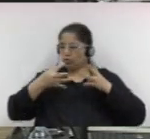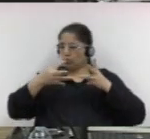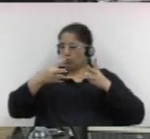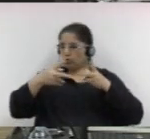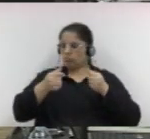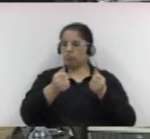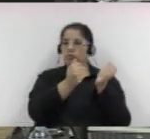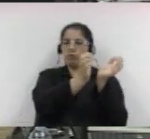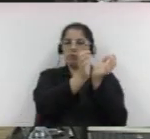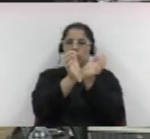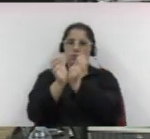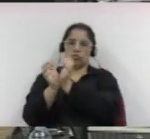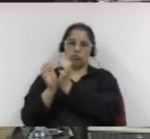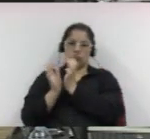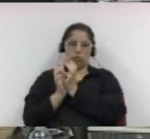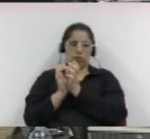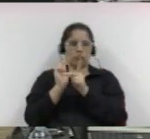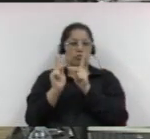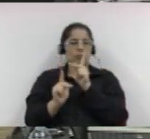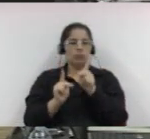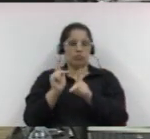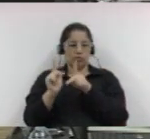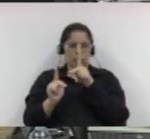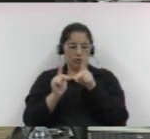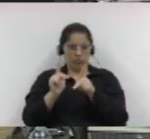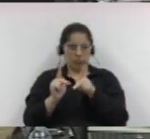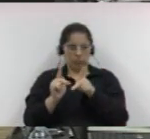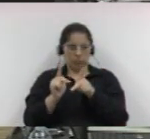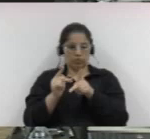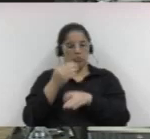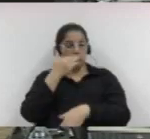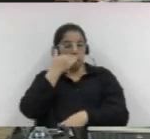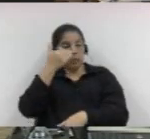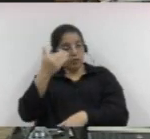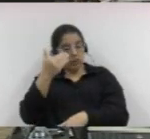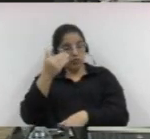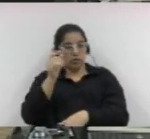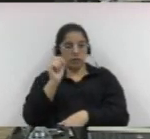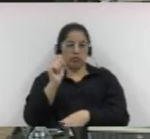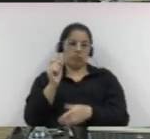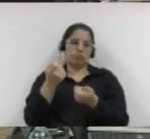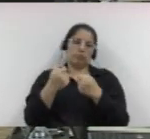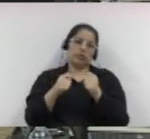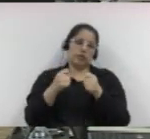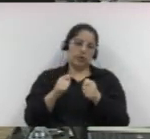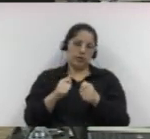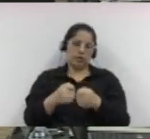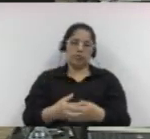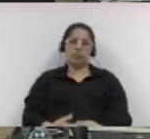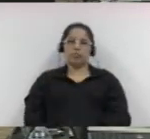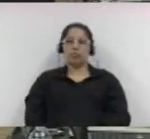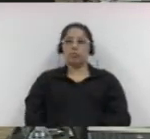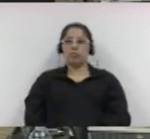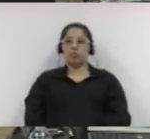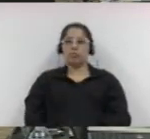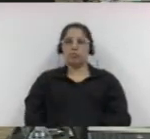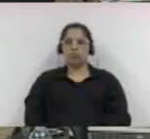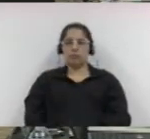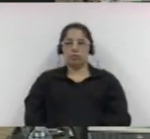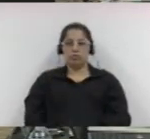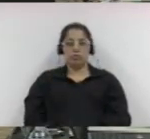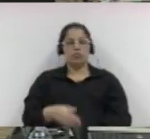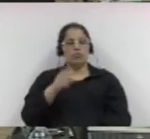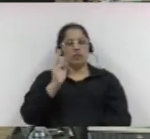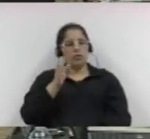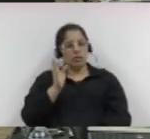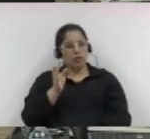populares que vêm aqui reivindicar as suas demandas. Já fizemos isso muitas vezes através do